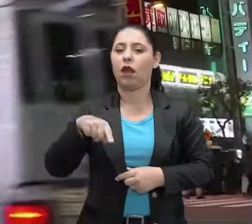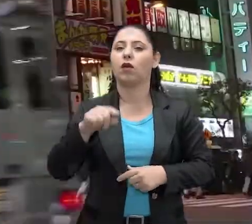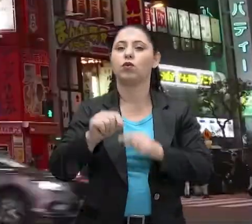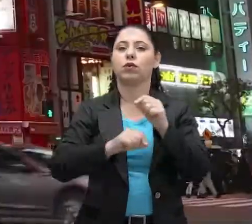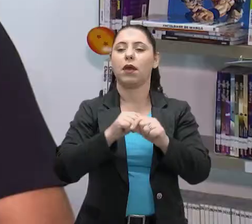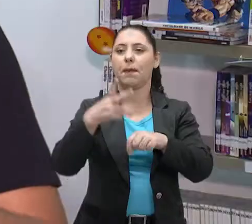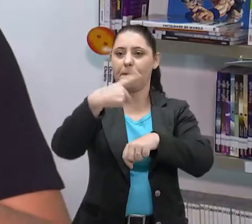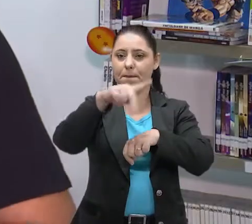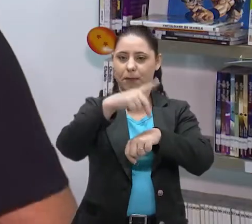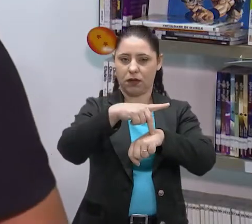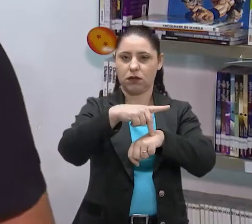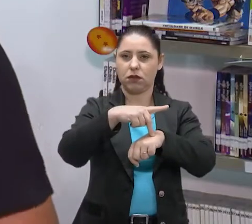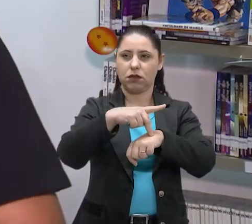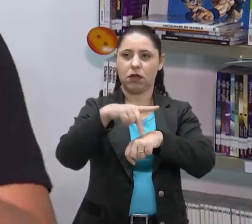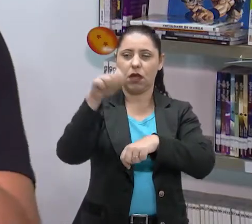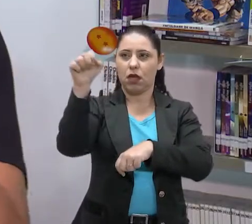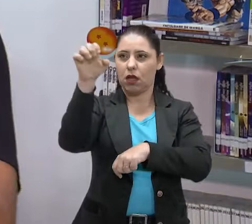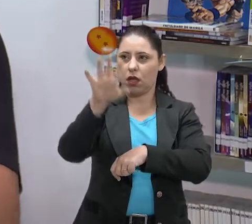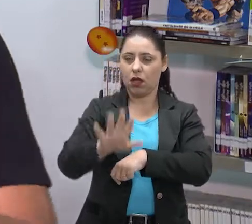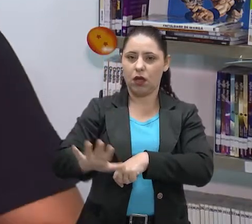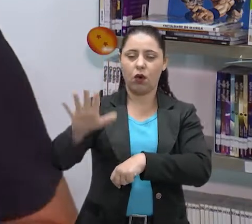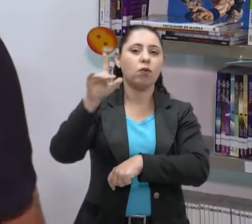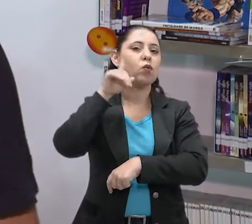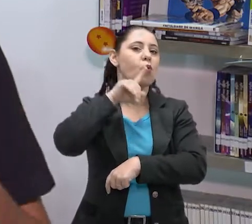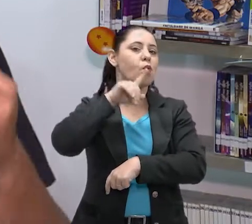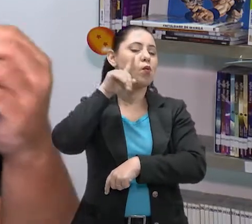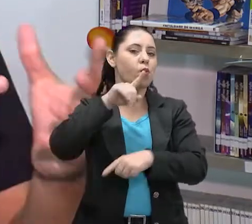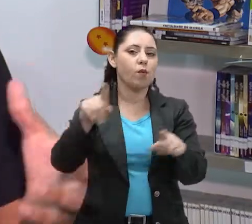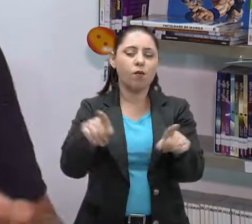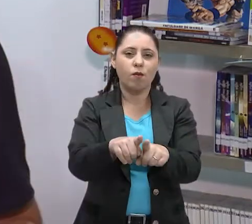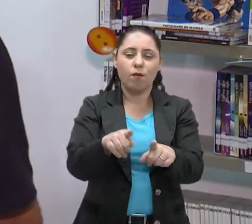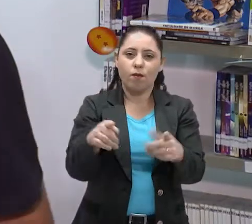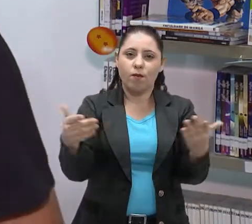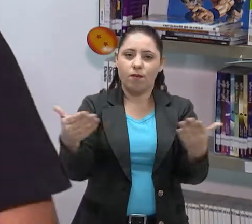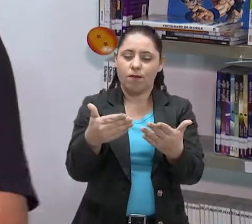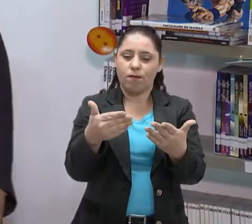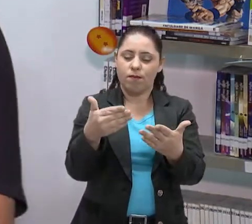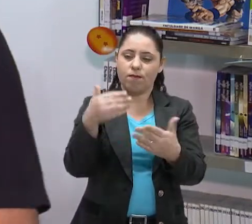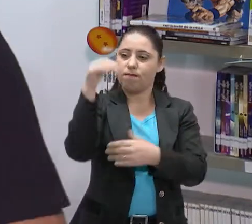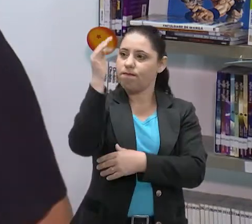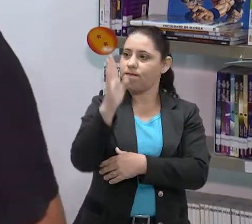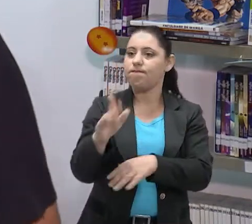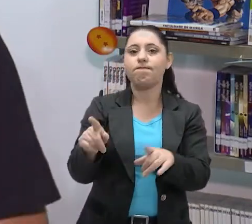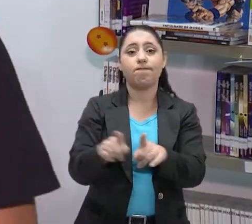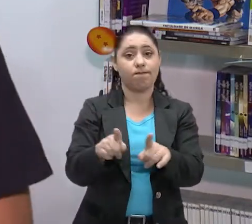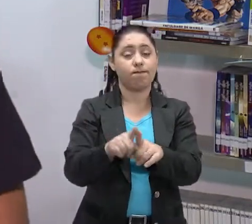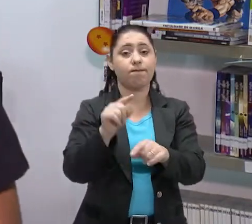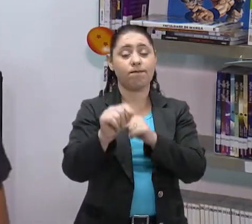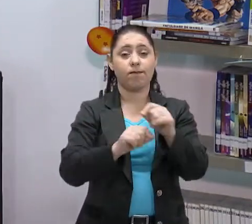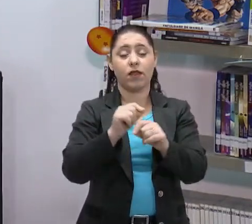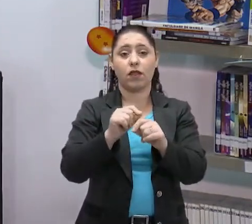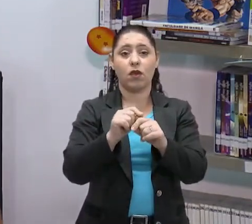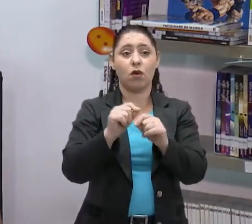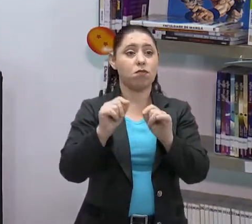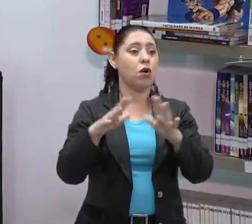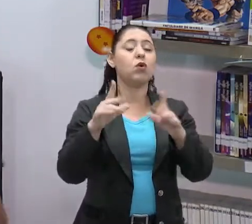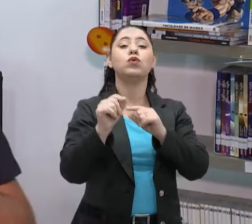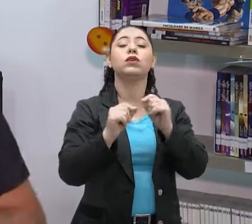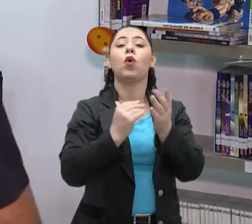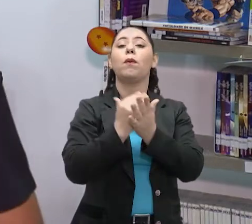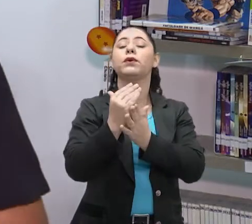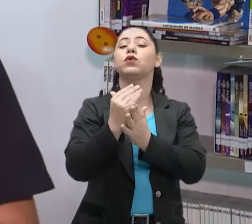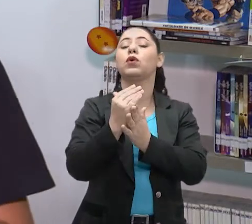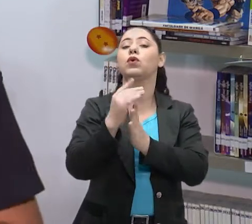foram encomendados por países que estão desde a Europa, Estados Unidos e, mais recentemente, o Brasil. E que o